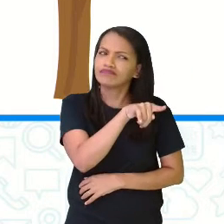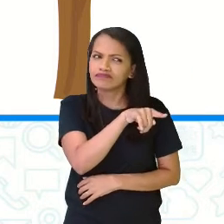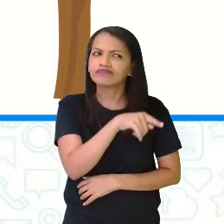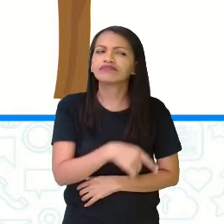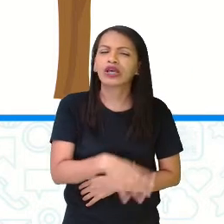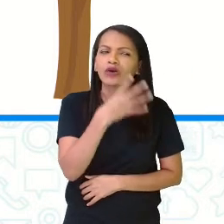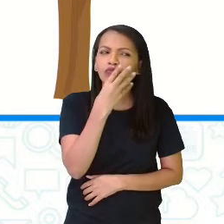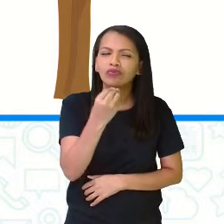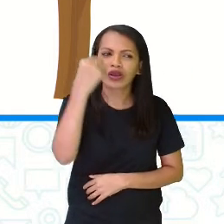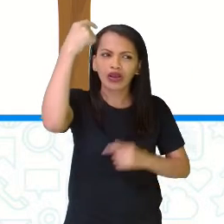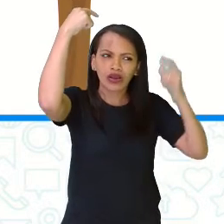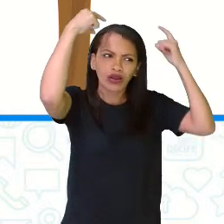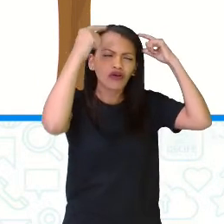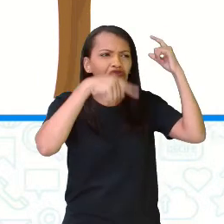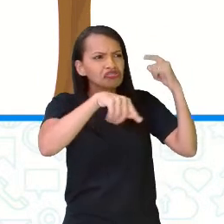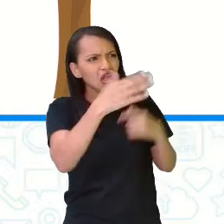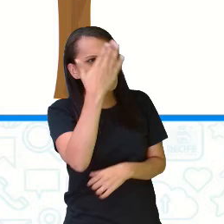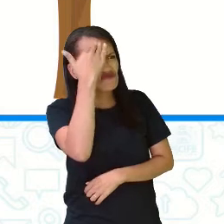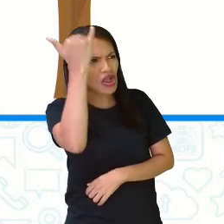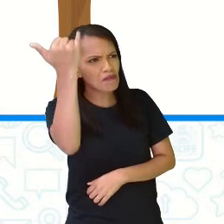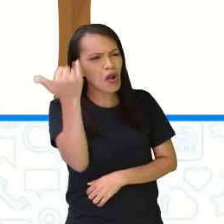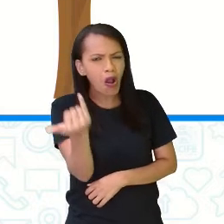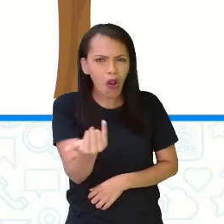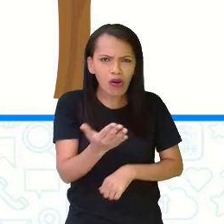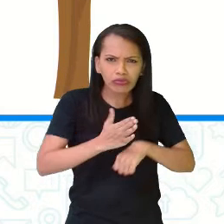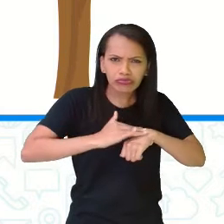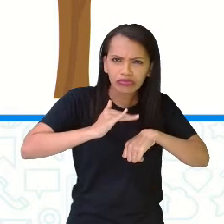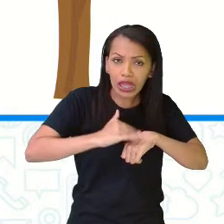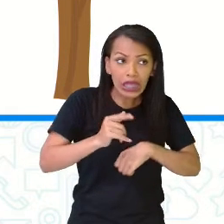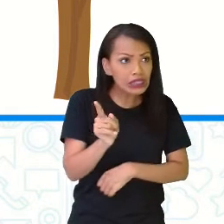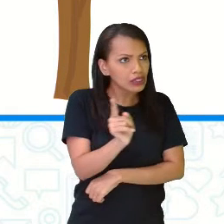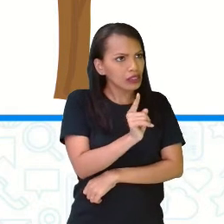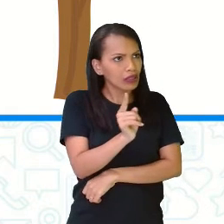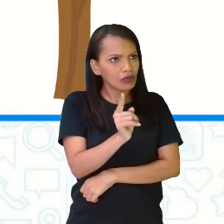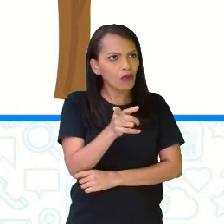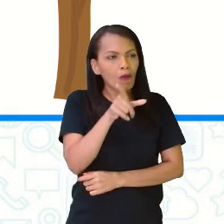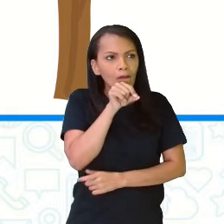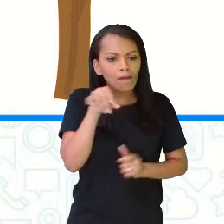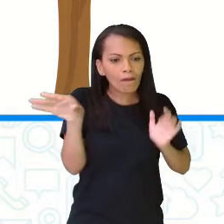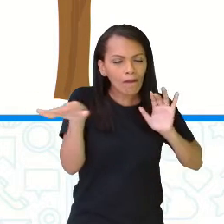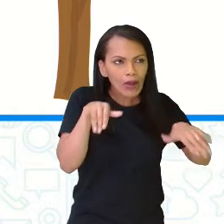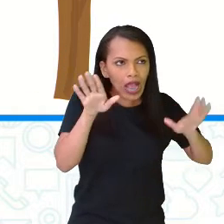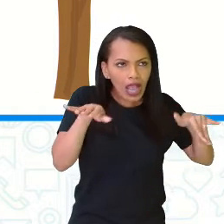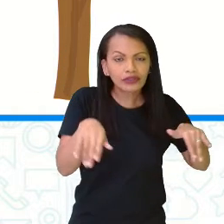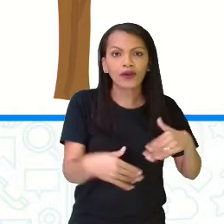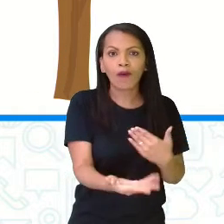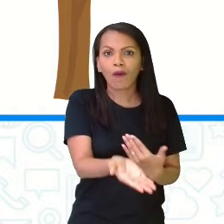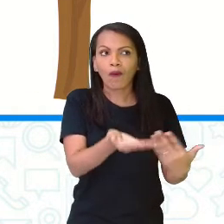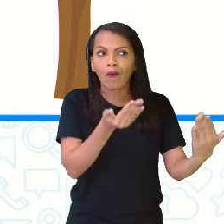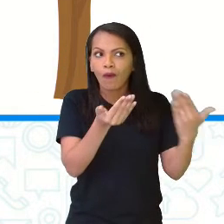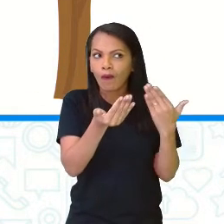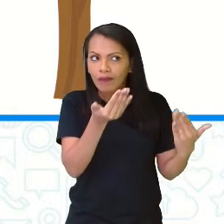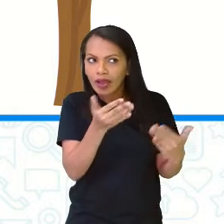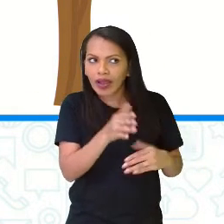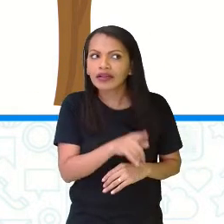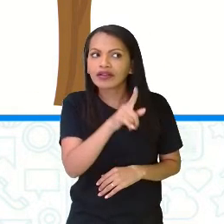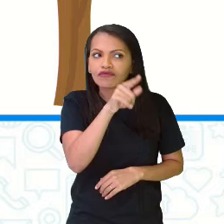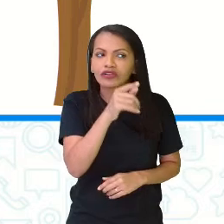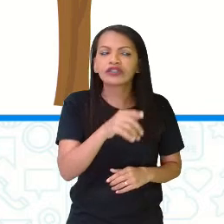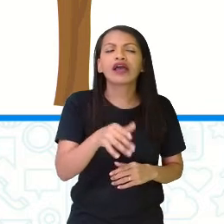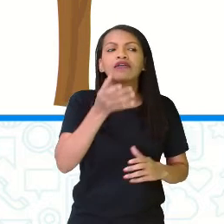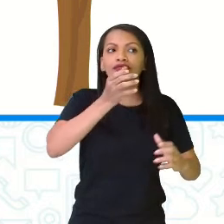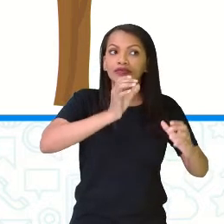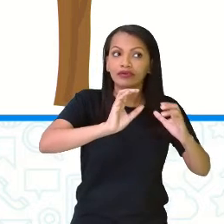és famoso, gentil, e nenhum pássaro poderá ser comparado a ti desde que tu